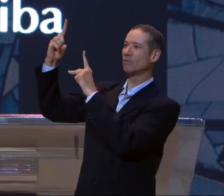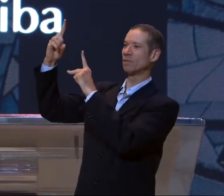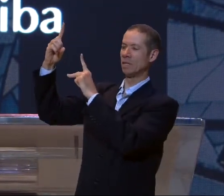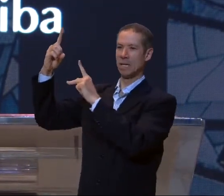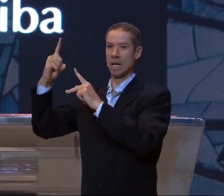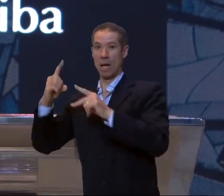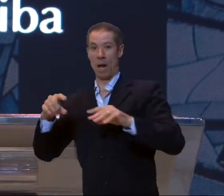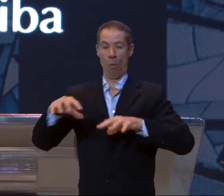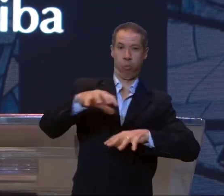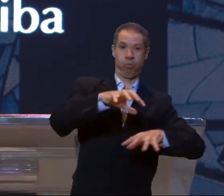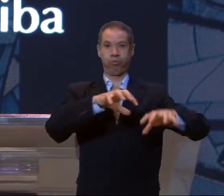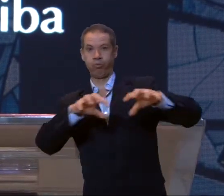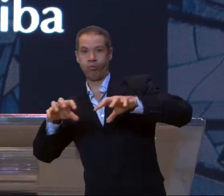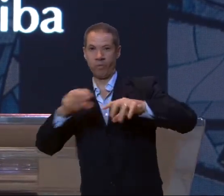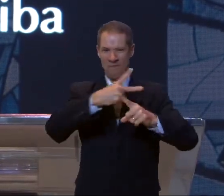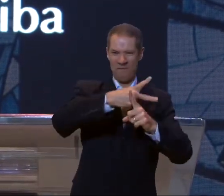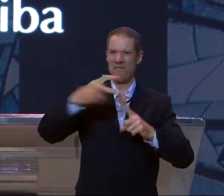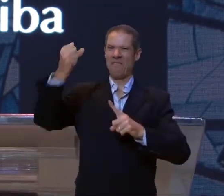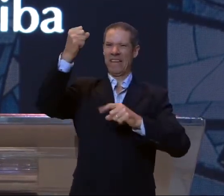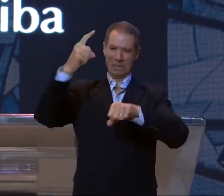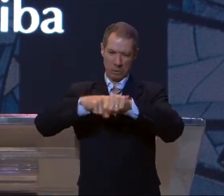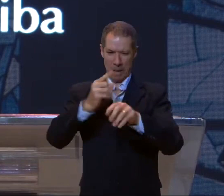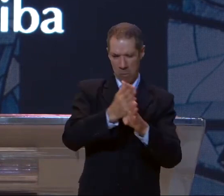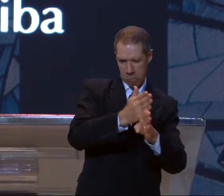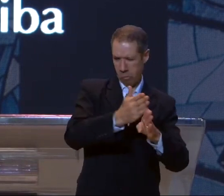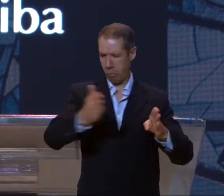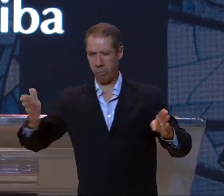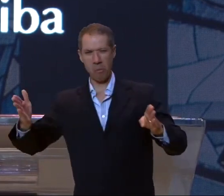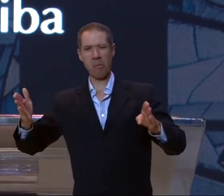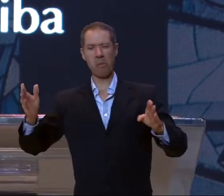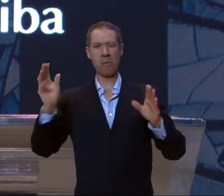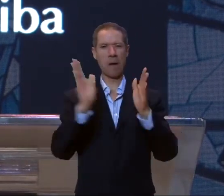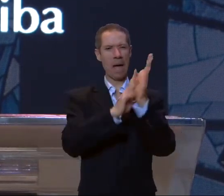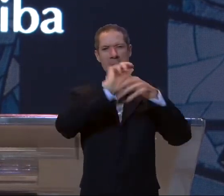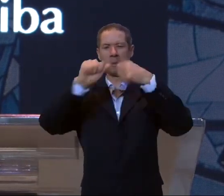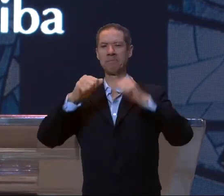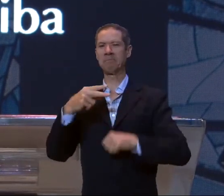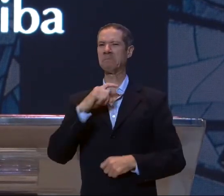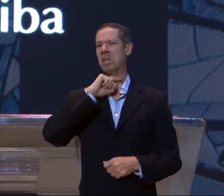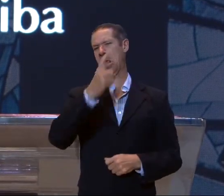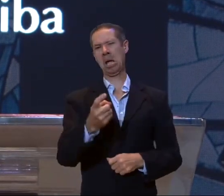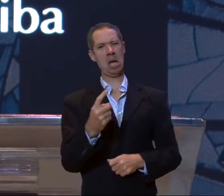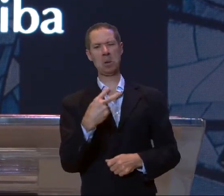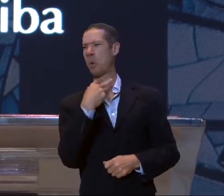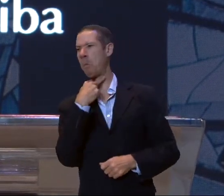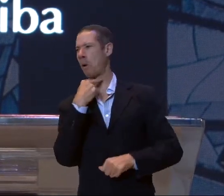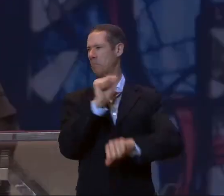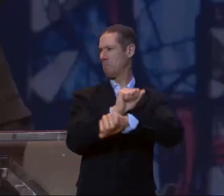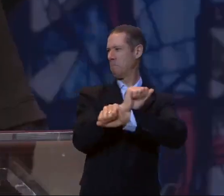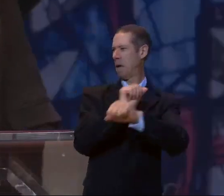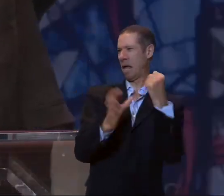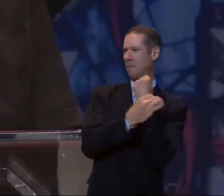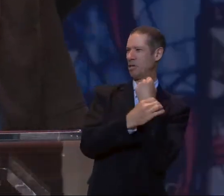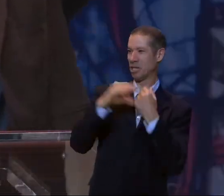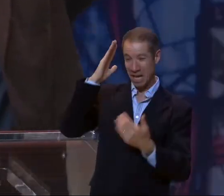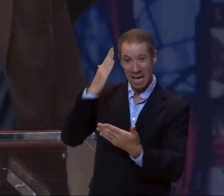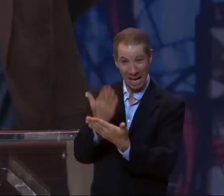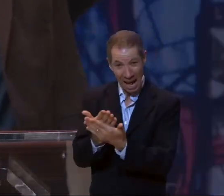as estruturas, ele vence o tempo. Aleluia, ninguém pode pará-lo e impedi-lo. Você crê nisso?